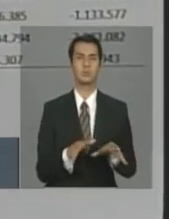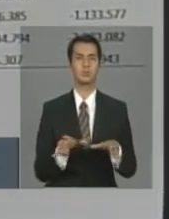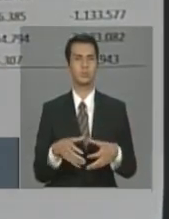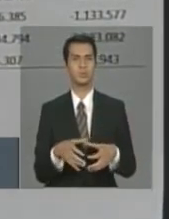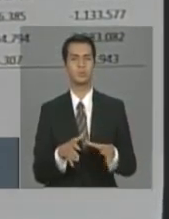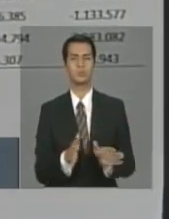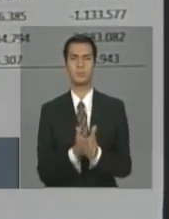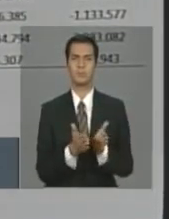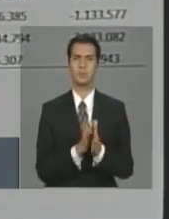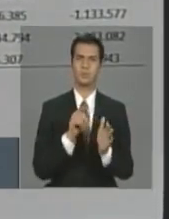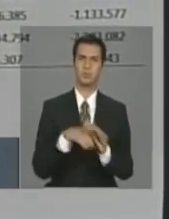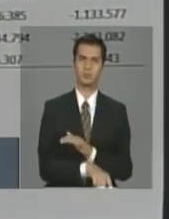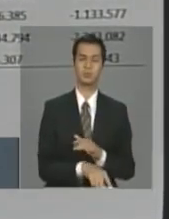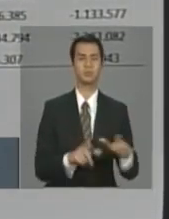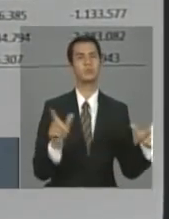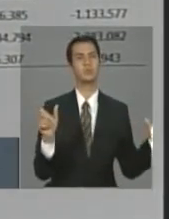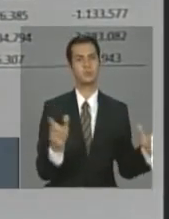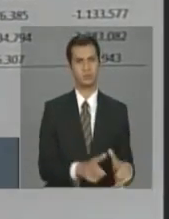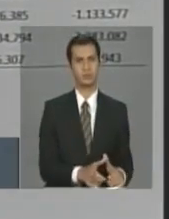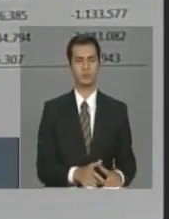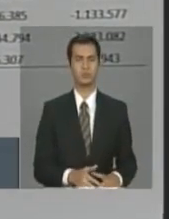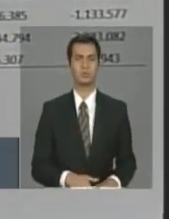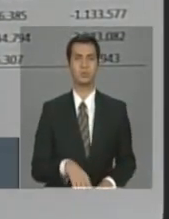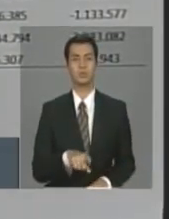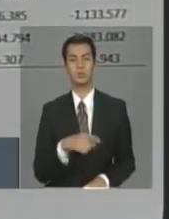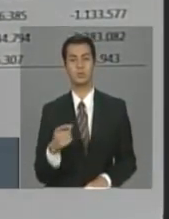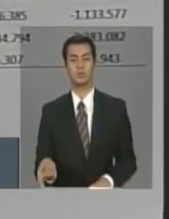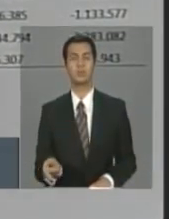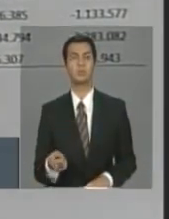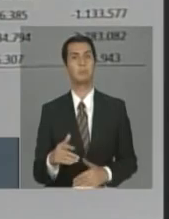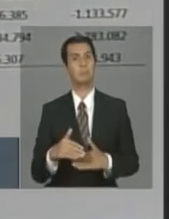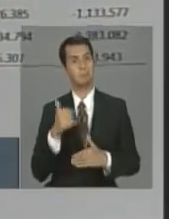pobres, e essa população